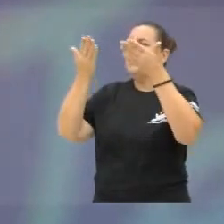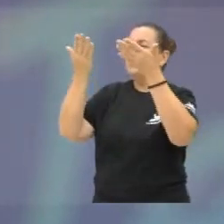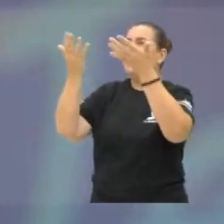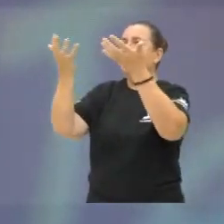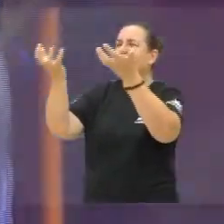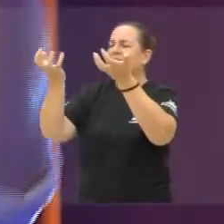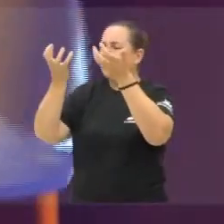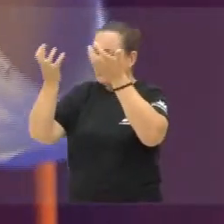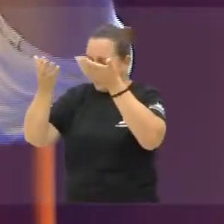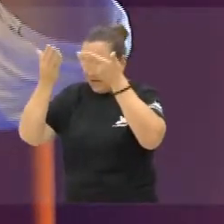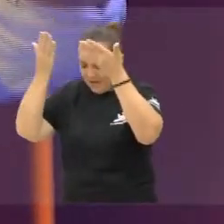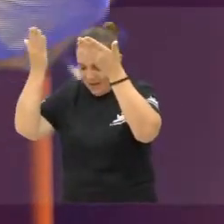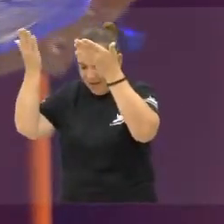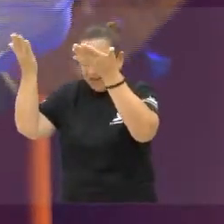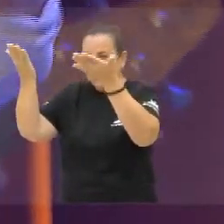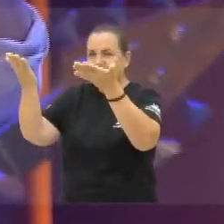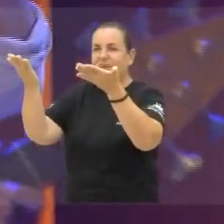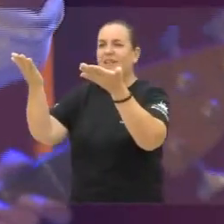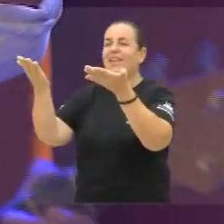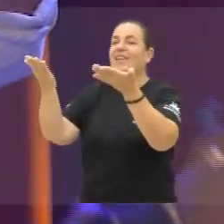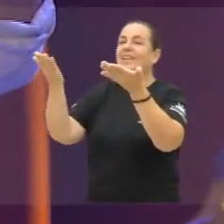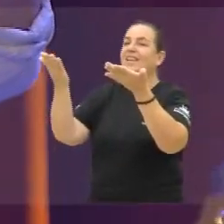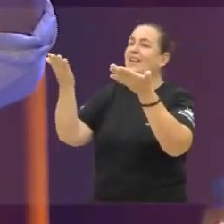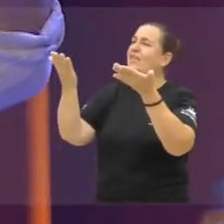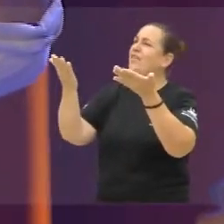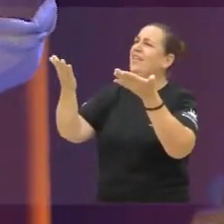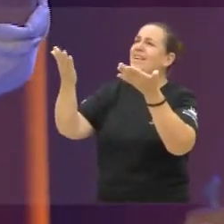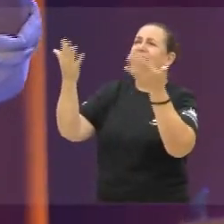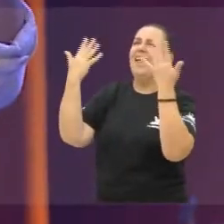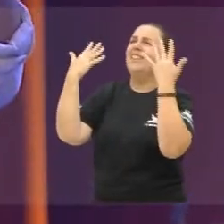minhas mãos eu quero